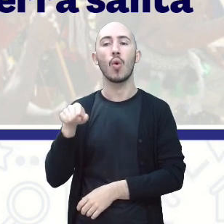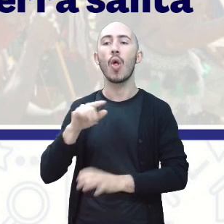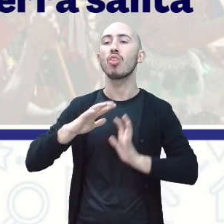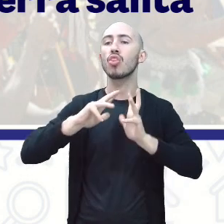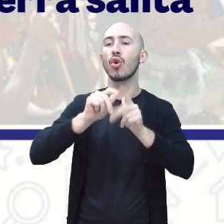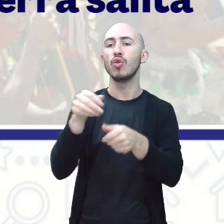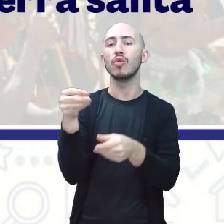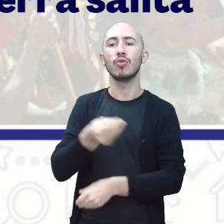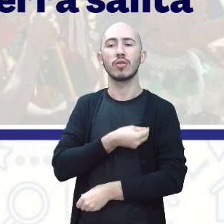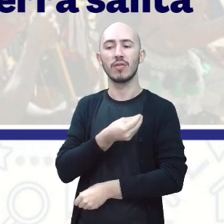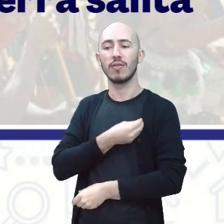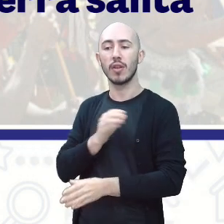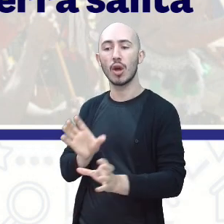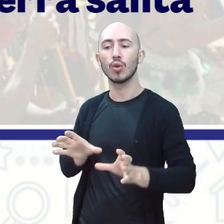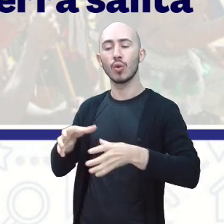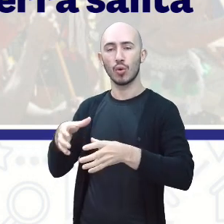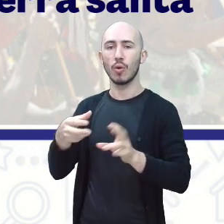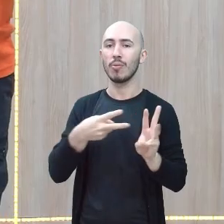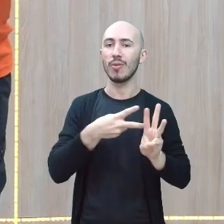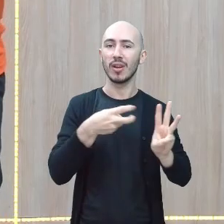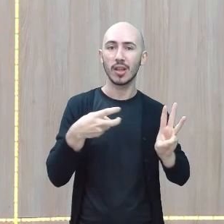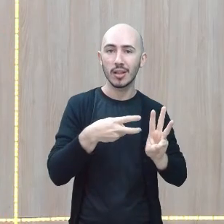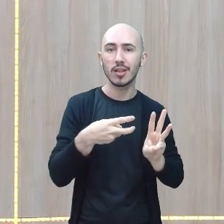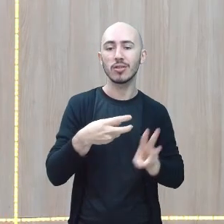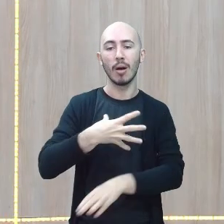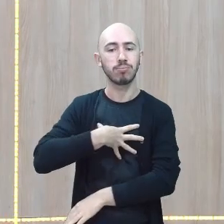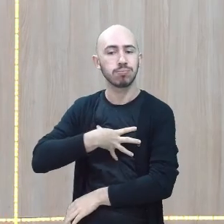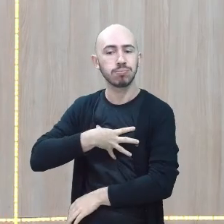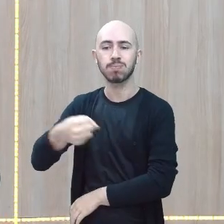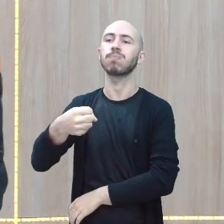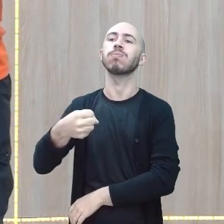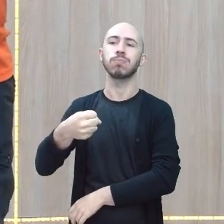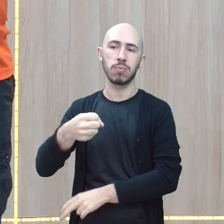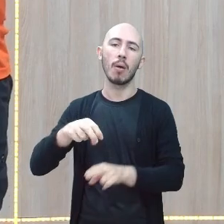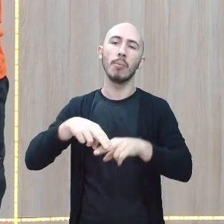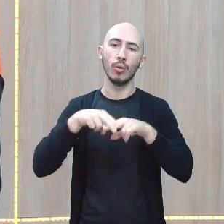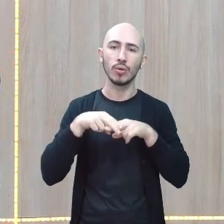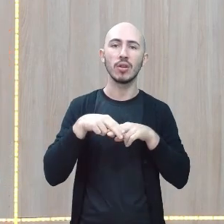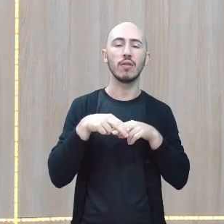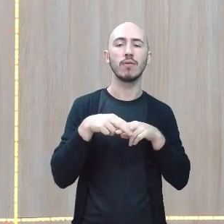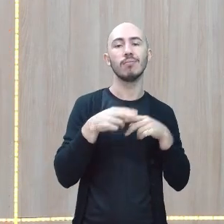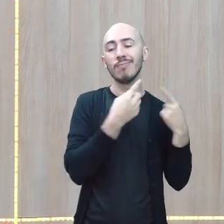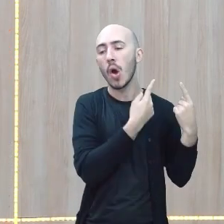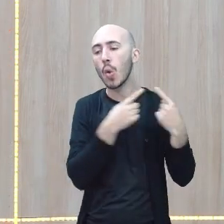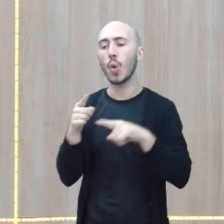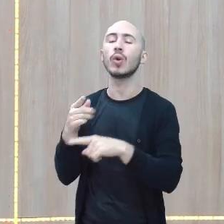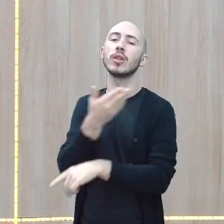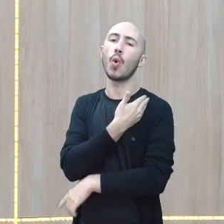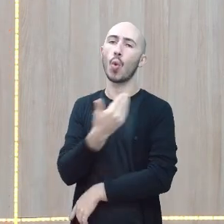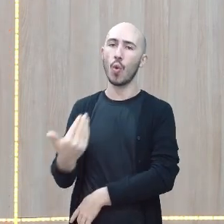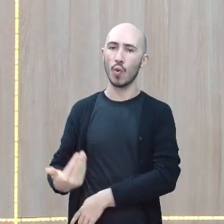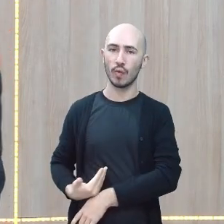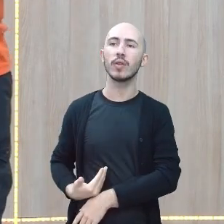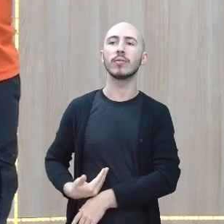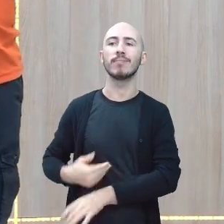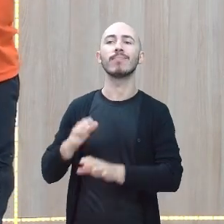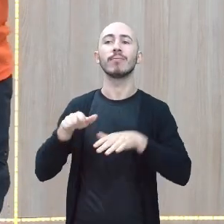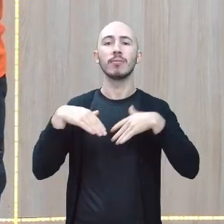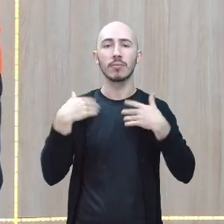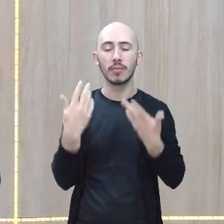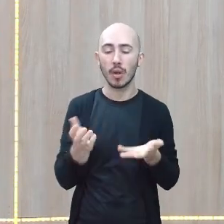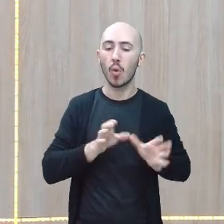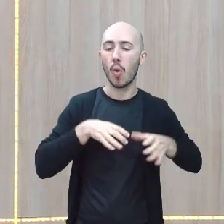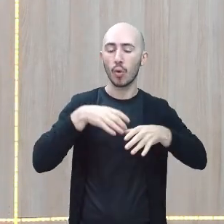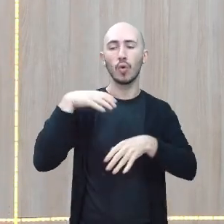sua terra santa. Então aqui nós temos uma citação dos integrantes da própria banda prestando